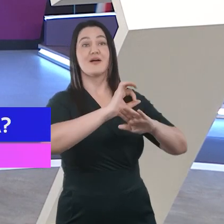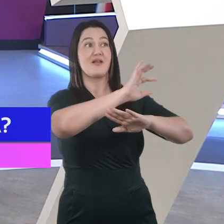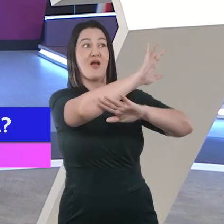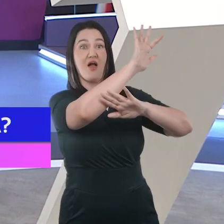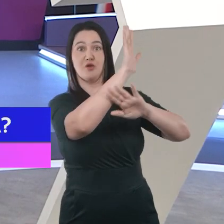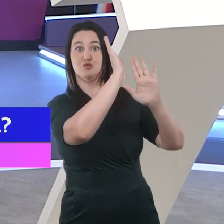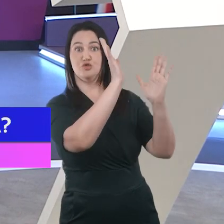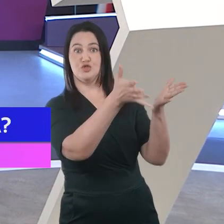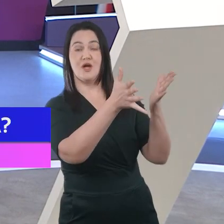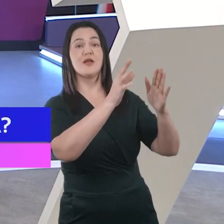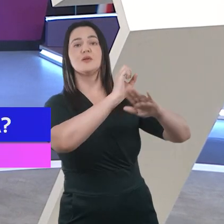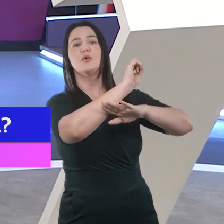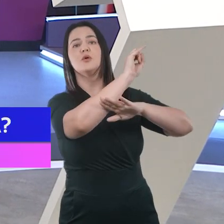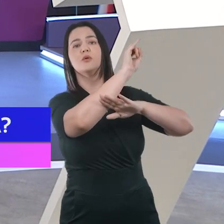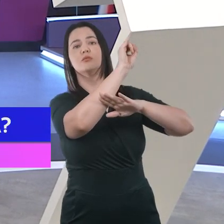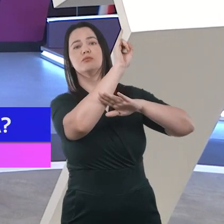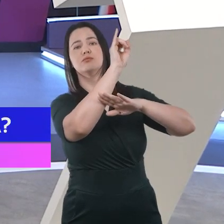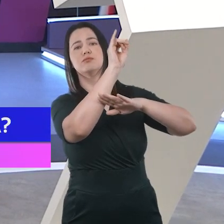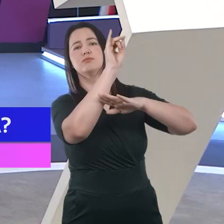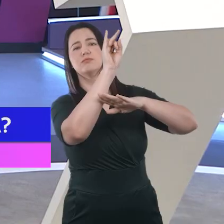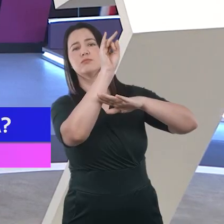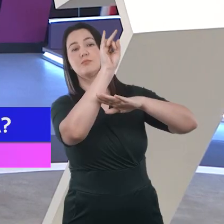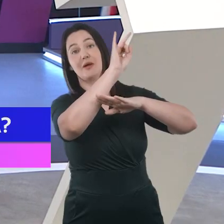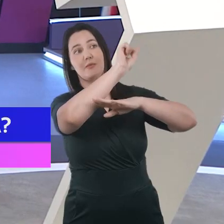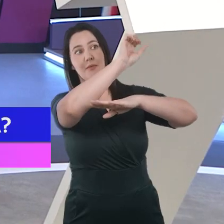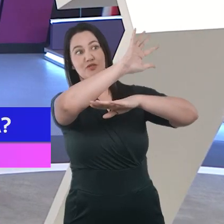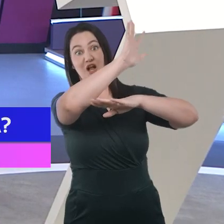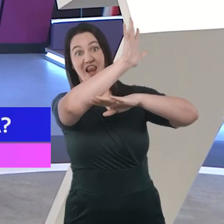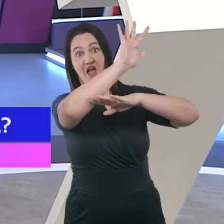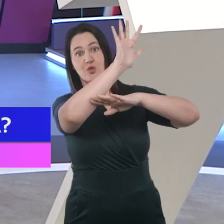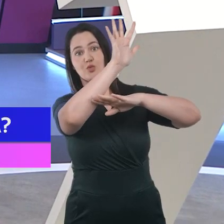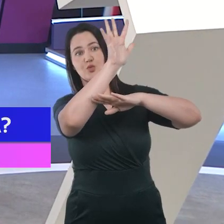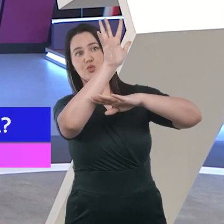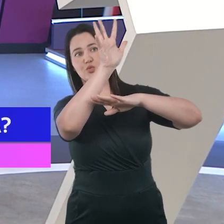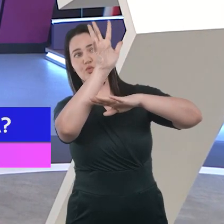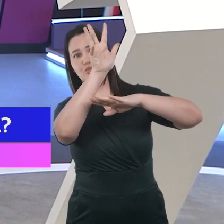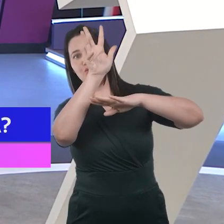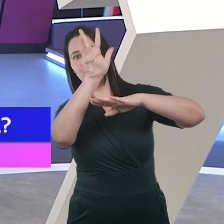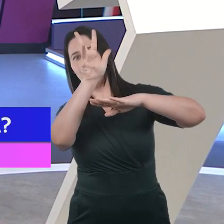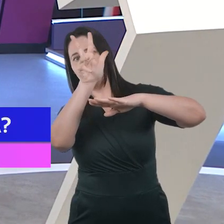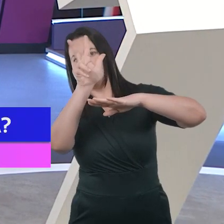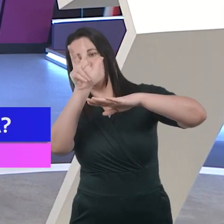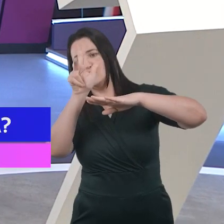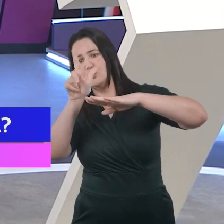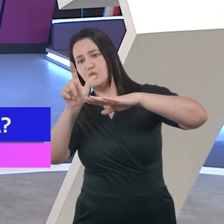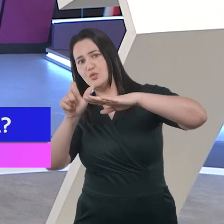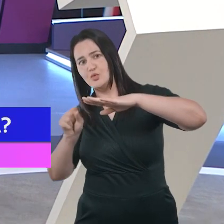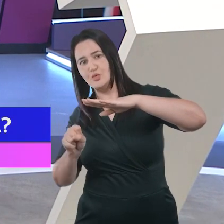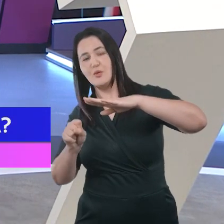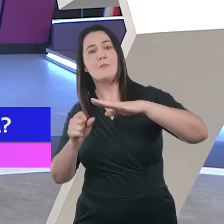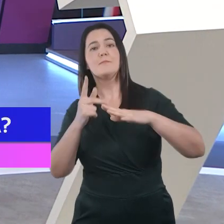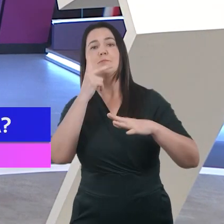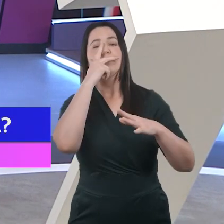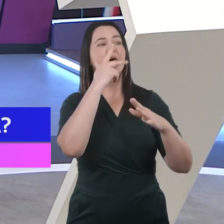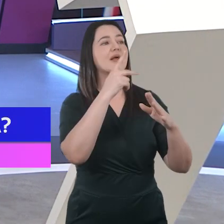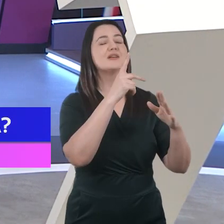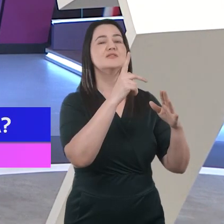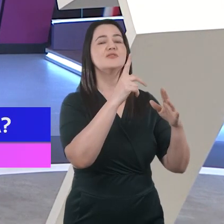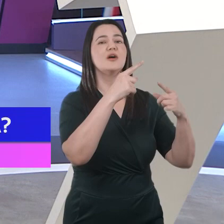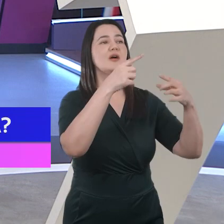um determinado momento, ela parou e essa é a explicação por que existem tantas